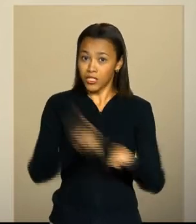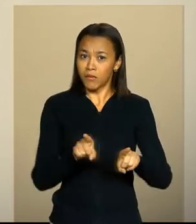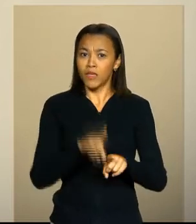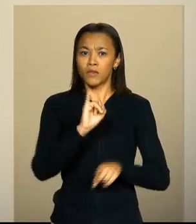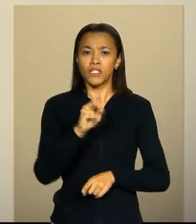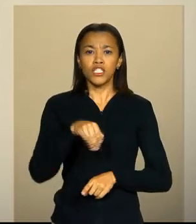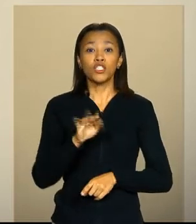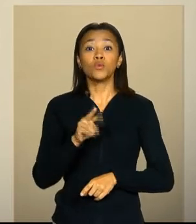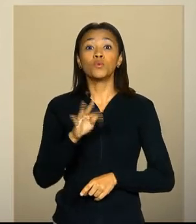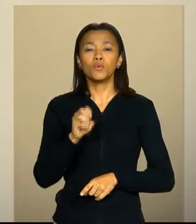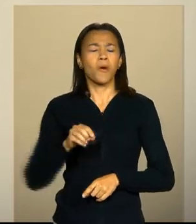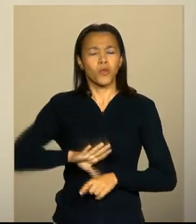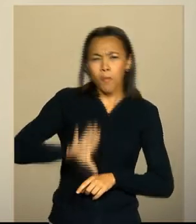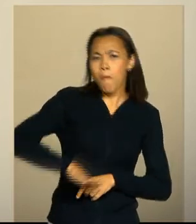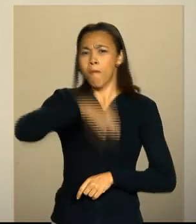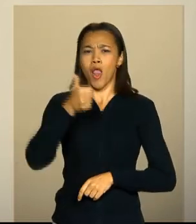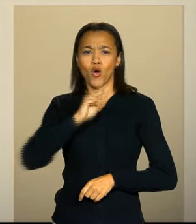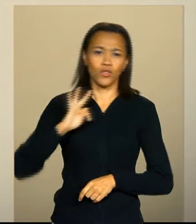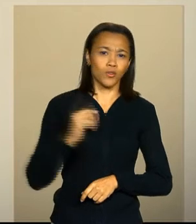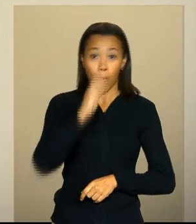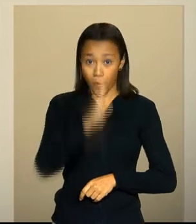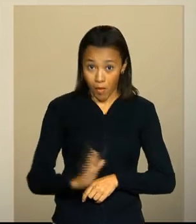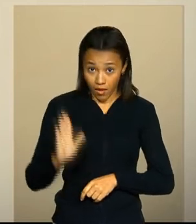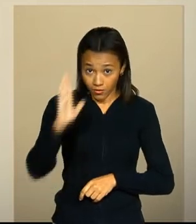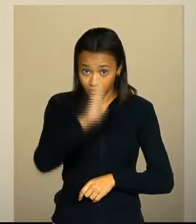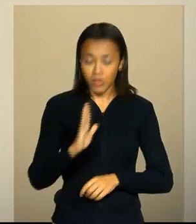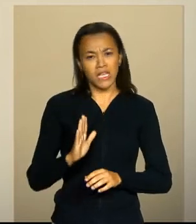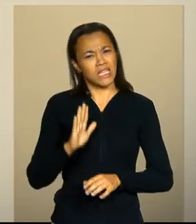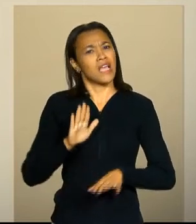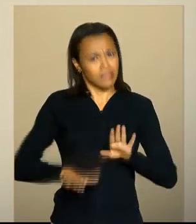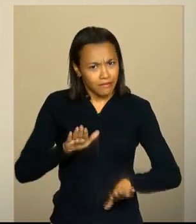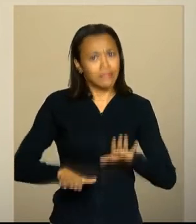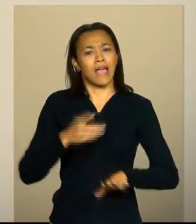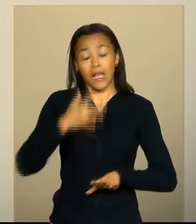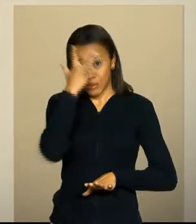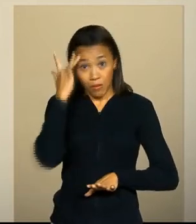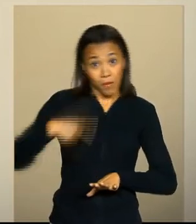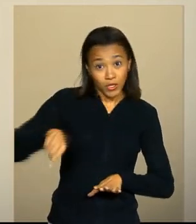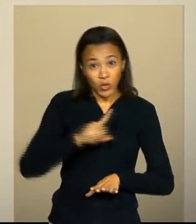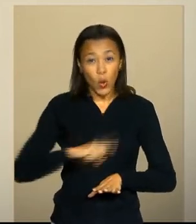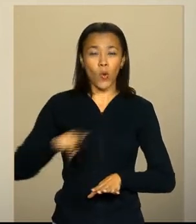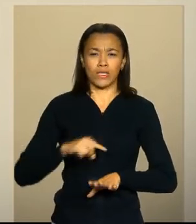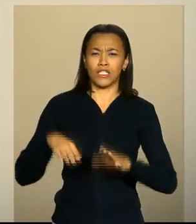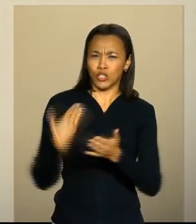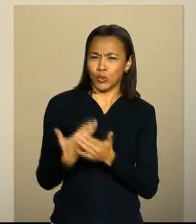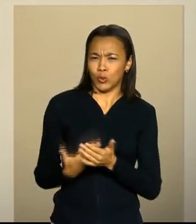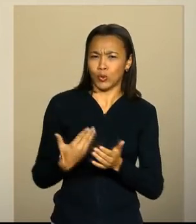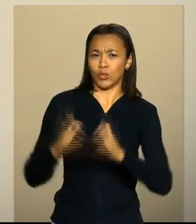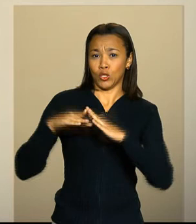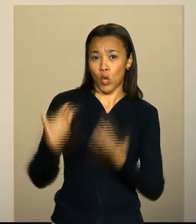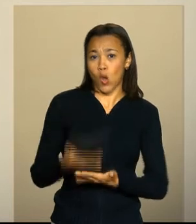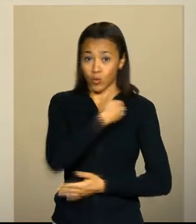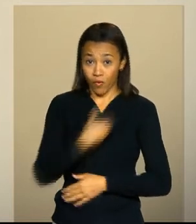estudos estão entre os melhores do país e muitas vezes as pessoas vindas das escolas